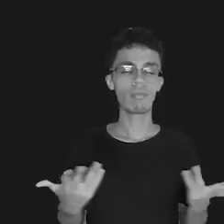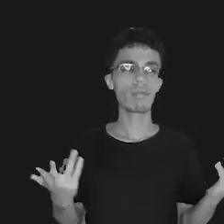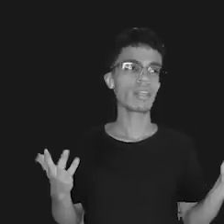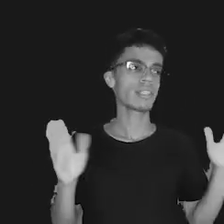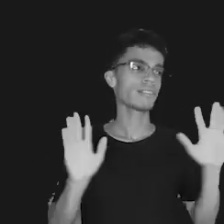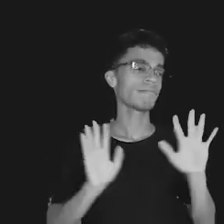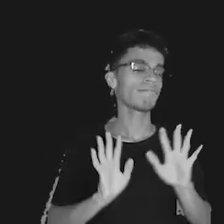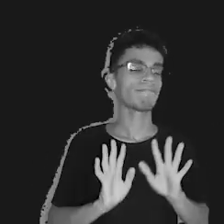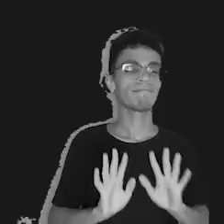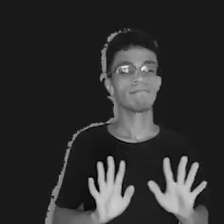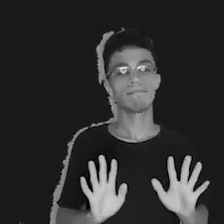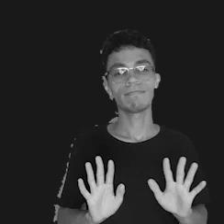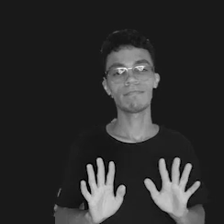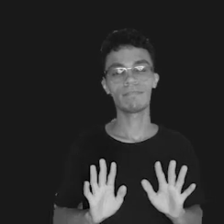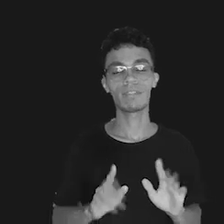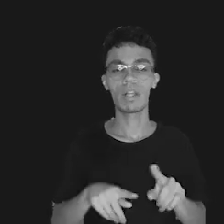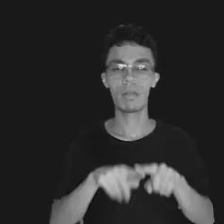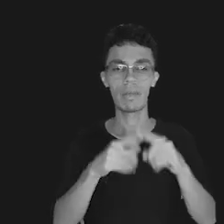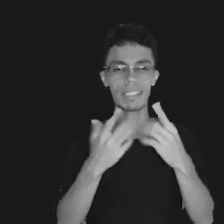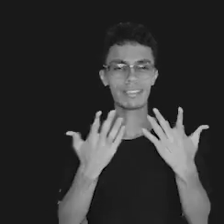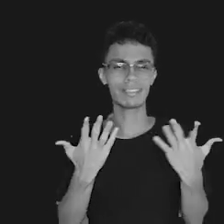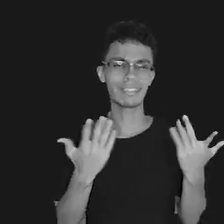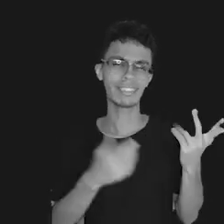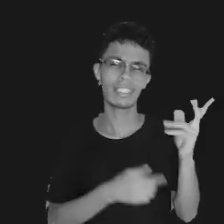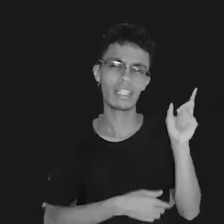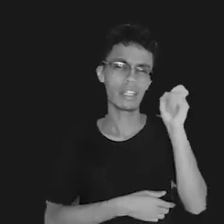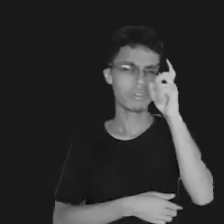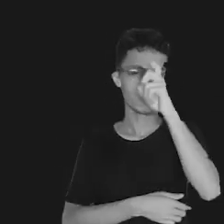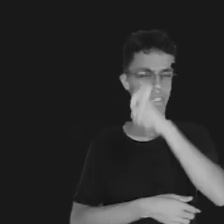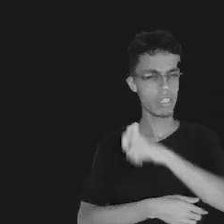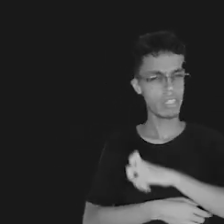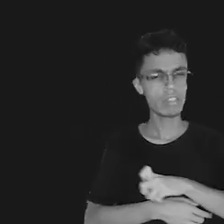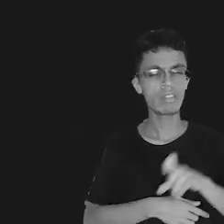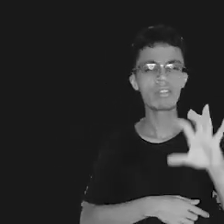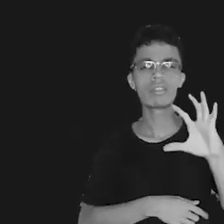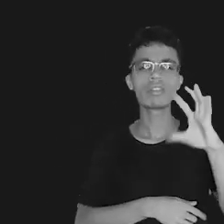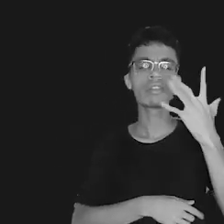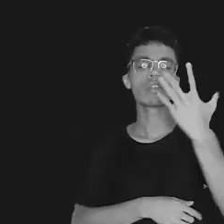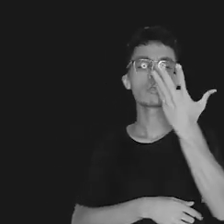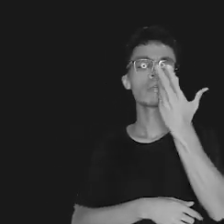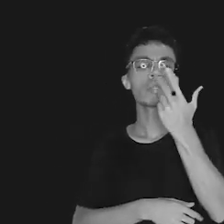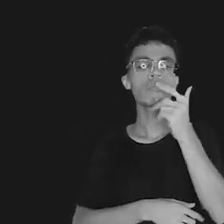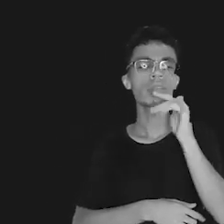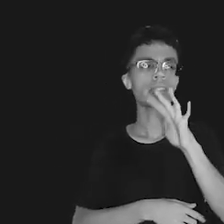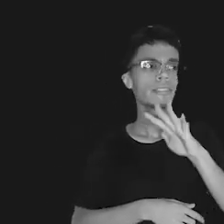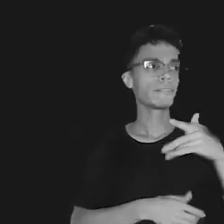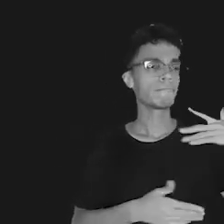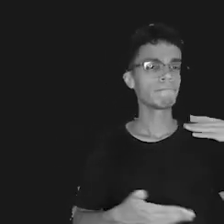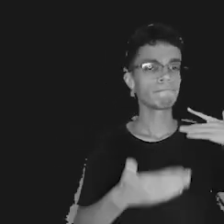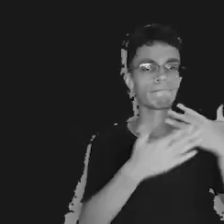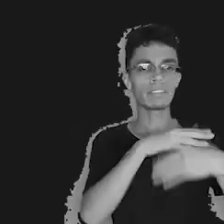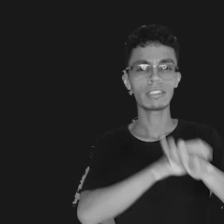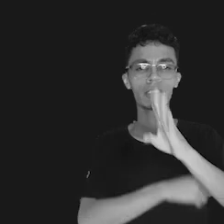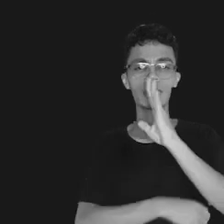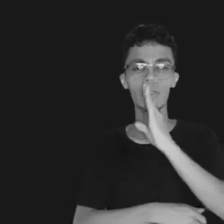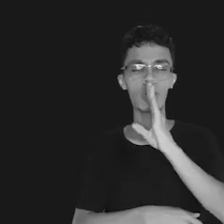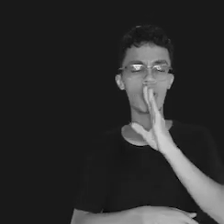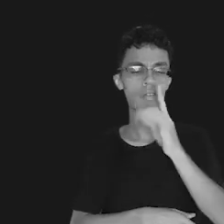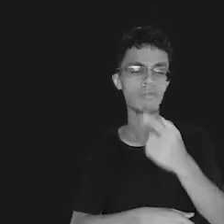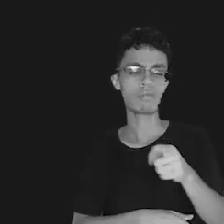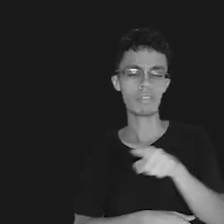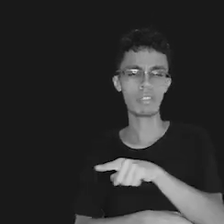Sentença amena. Mas são tão raros esses de uma infância calada? Vossa Excelência foi uma